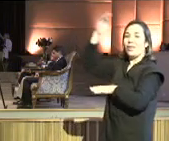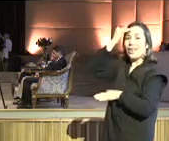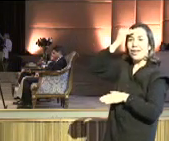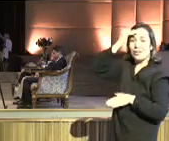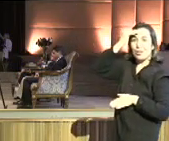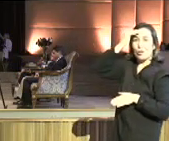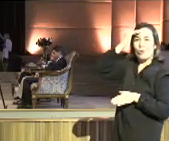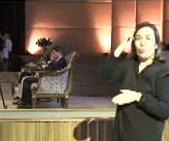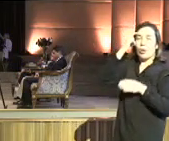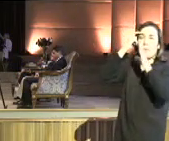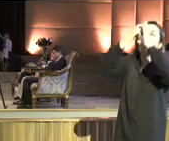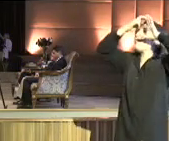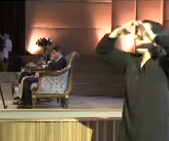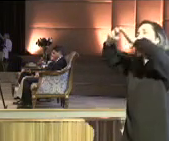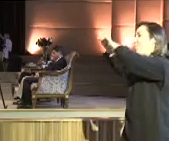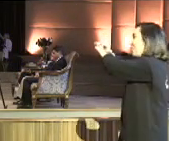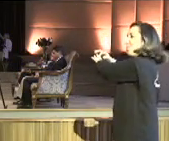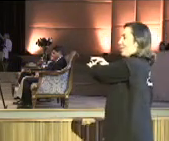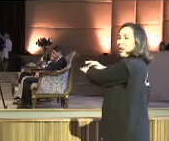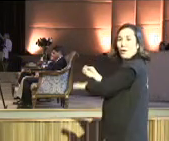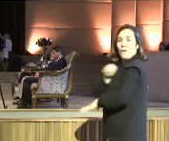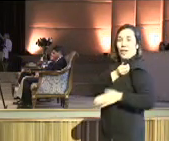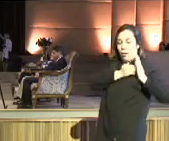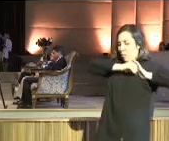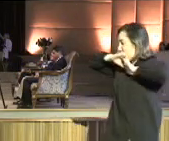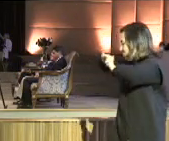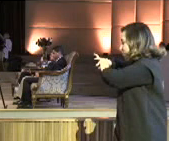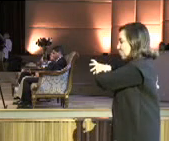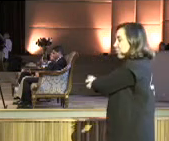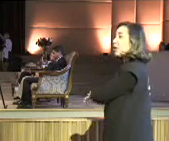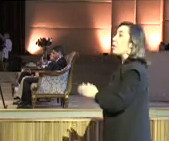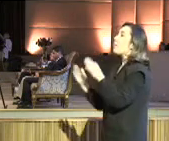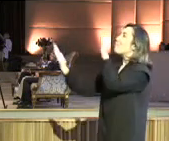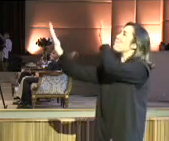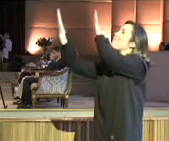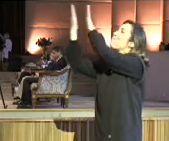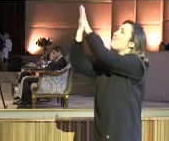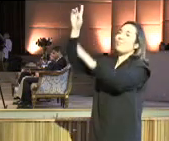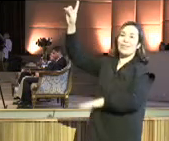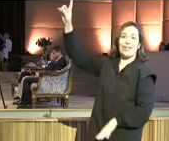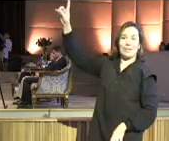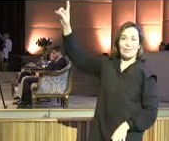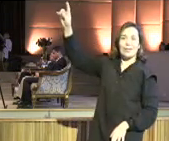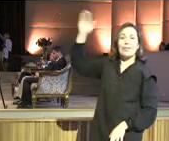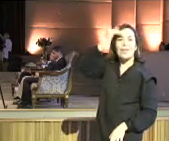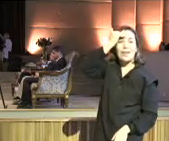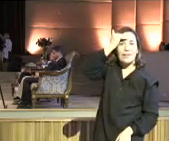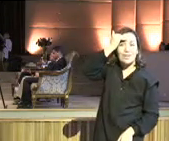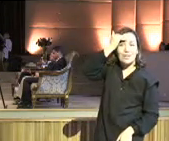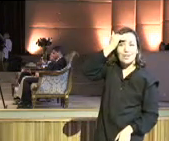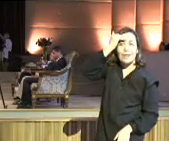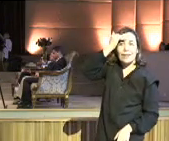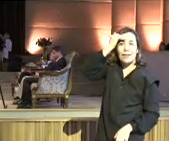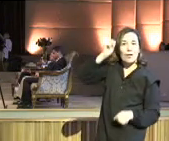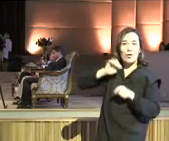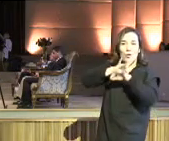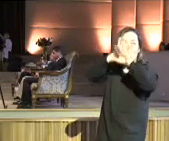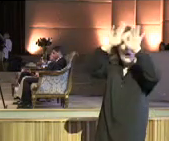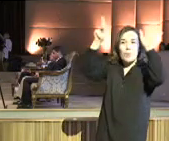suas coroas da glória que Deus tinha dado para eles e lançaram aos pés do Senhor de toda a